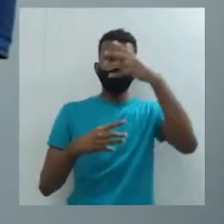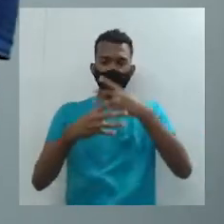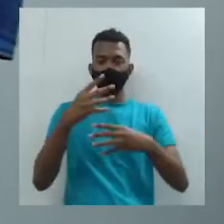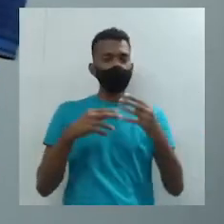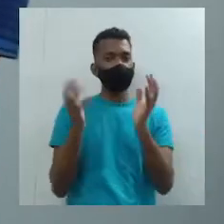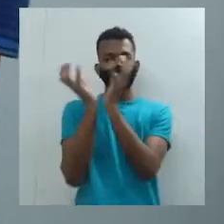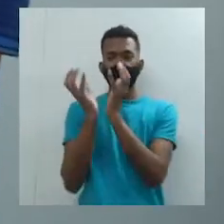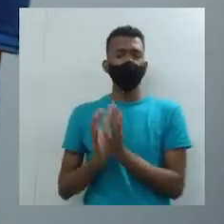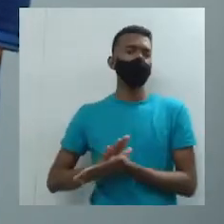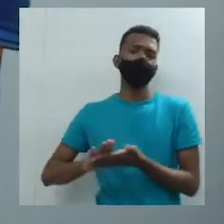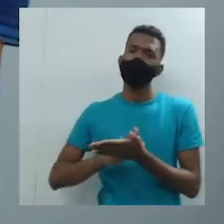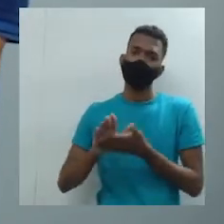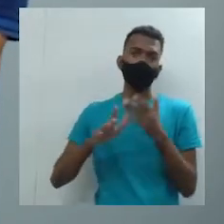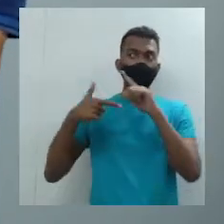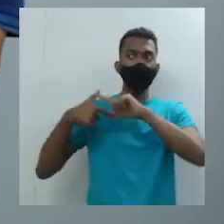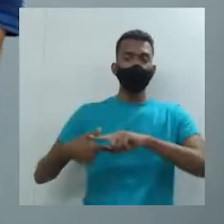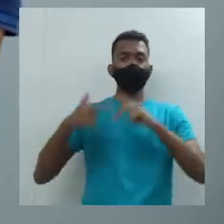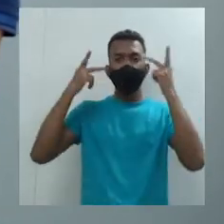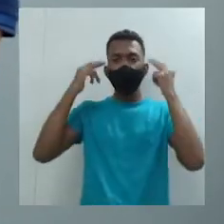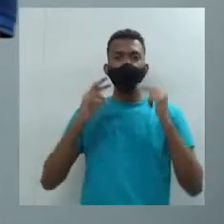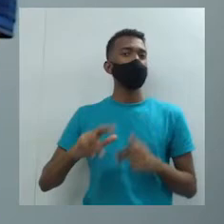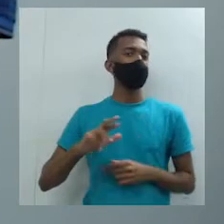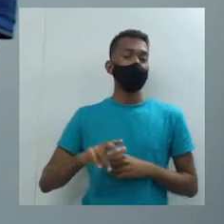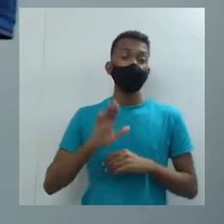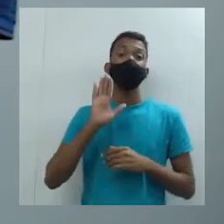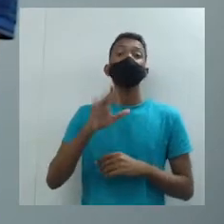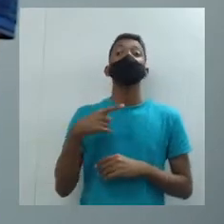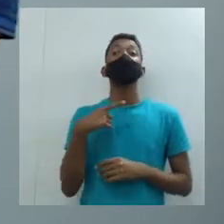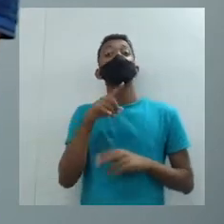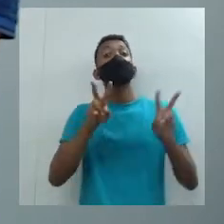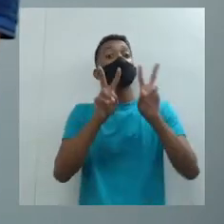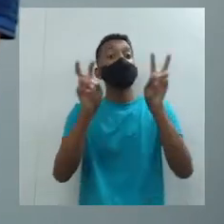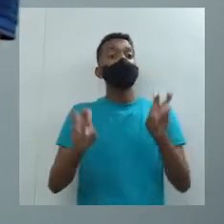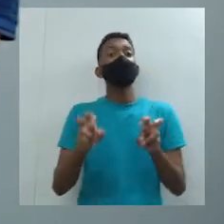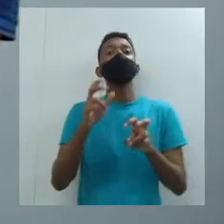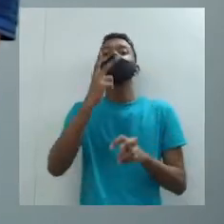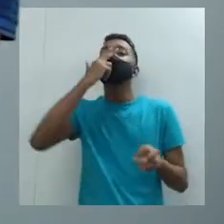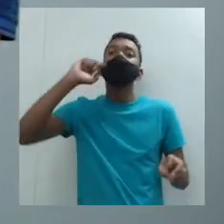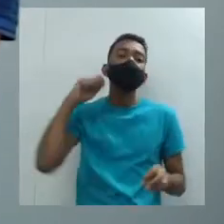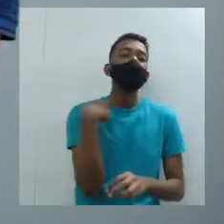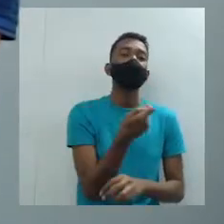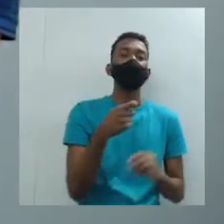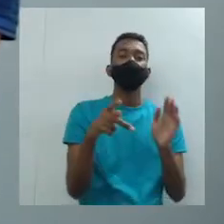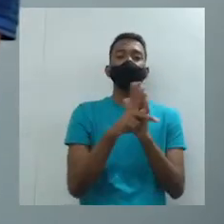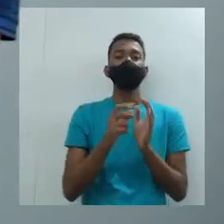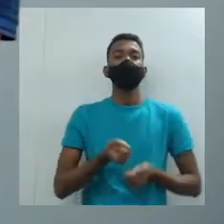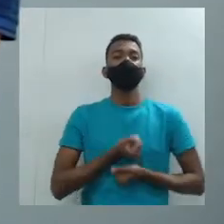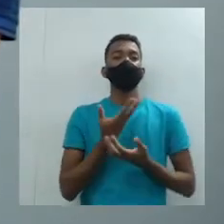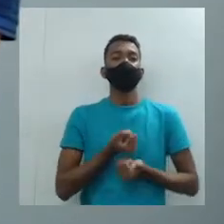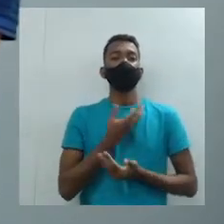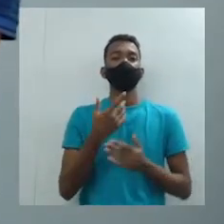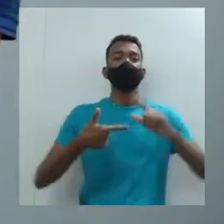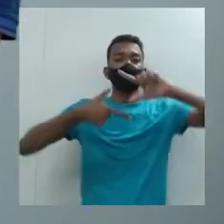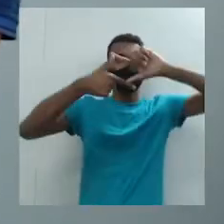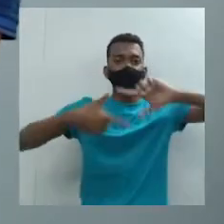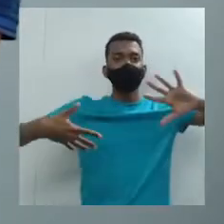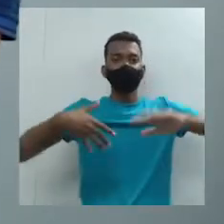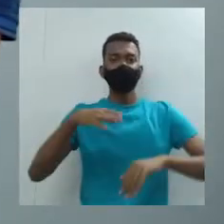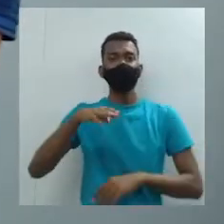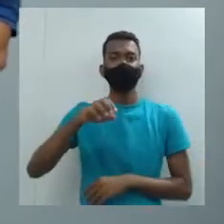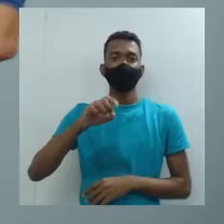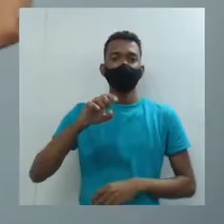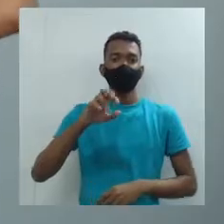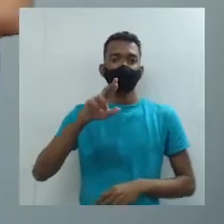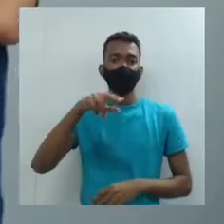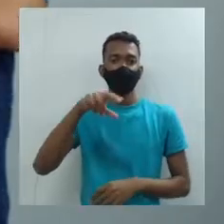das categorias tradicionais. E ele traz um tema, professor Robson, que é típico do poeta moderno, né? Que é